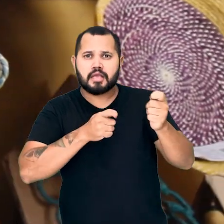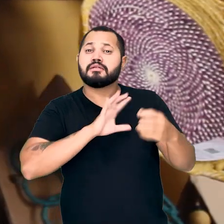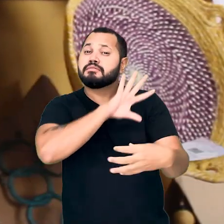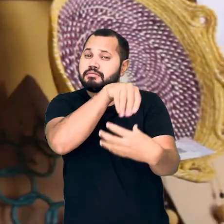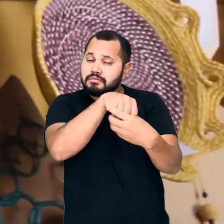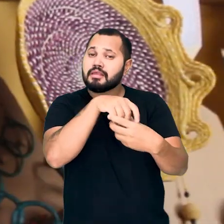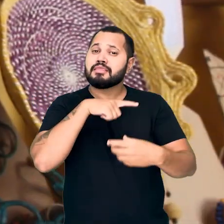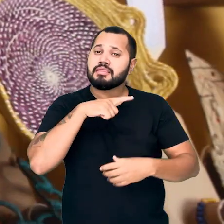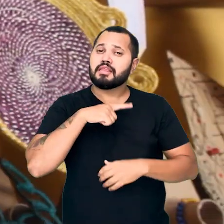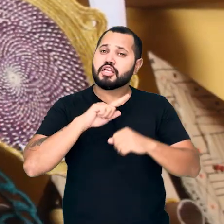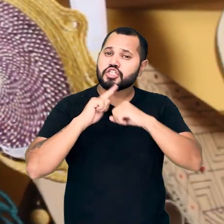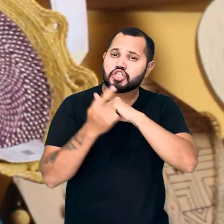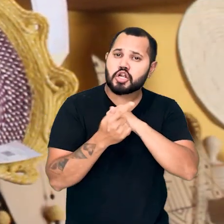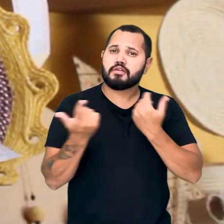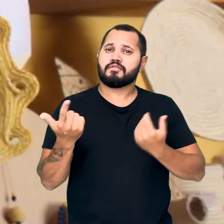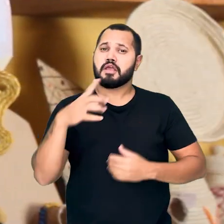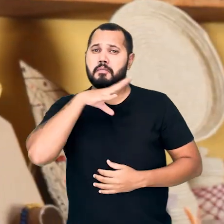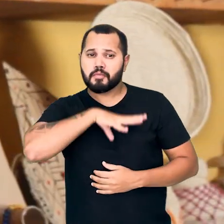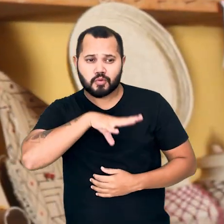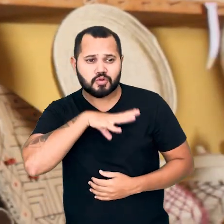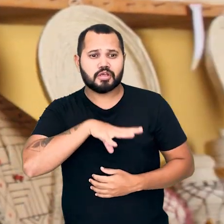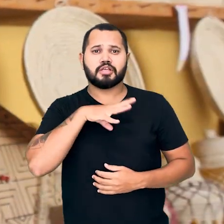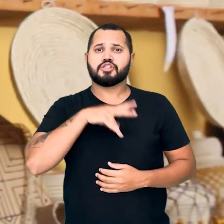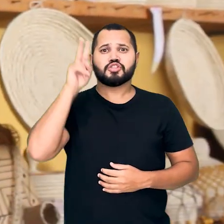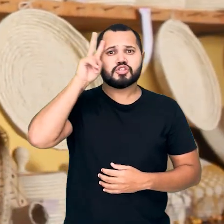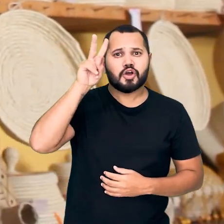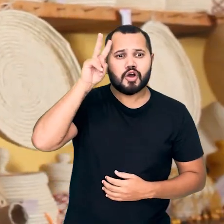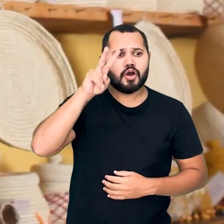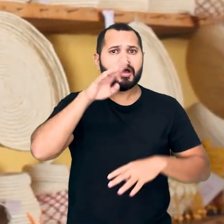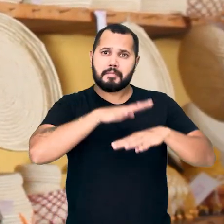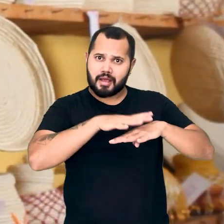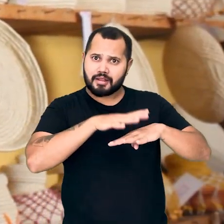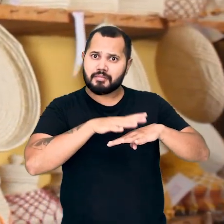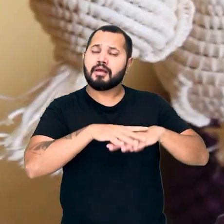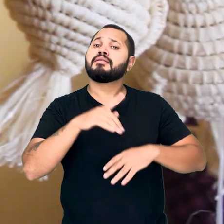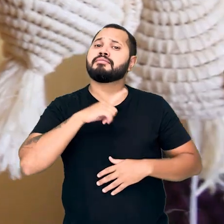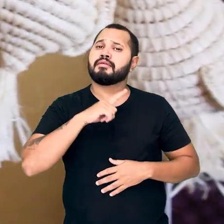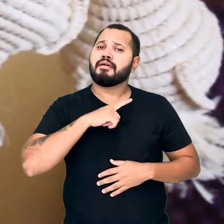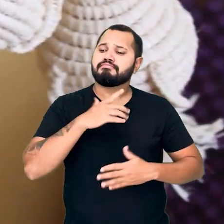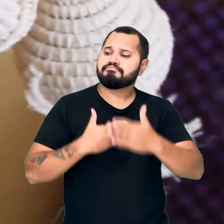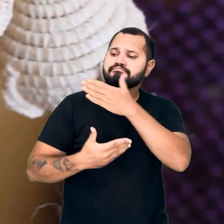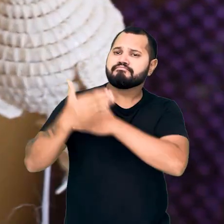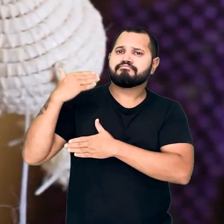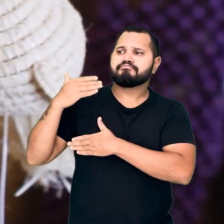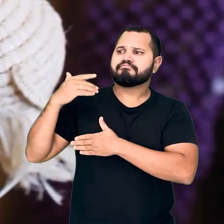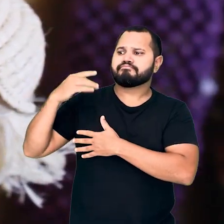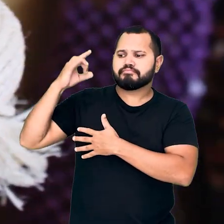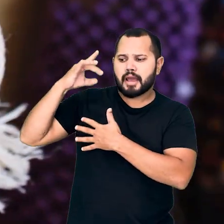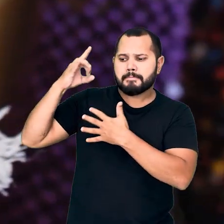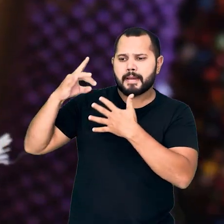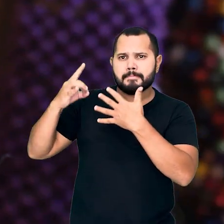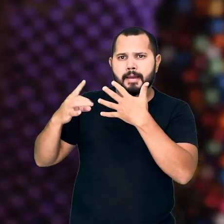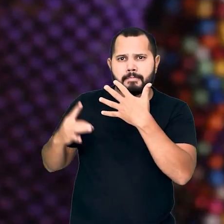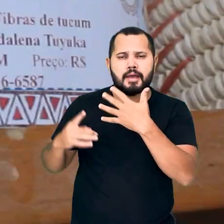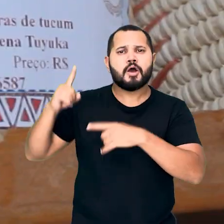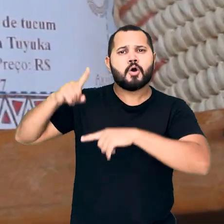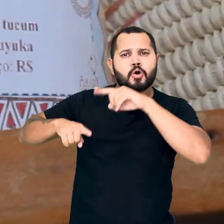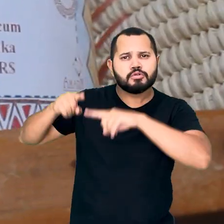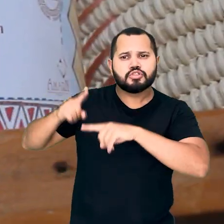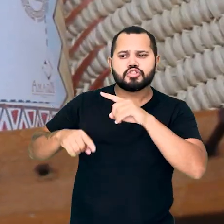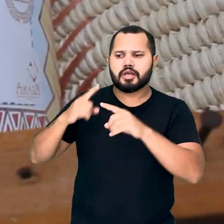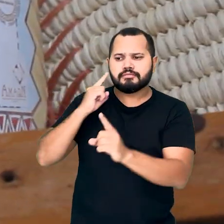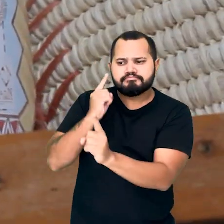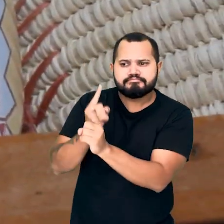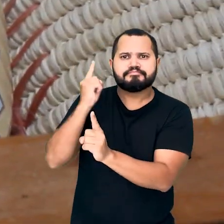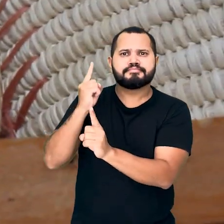tem história, matemática, geografia, até português, porque pode entrar de onde ele veio, como foi. Cada